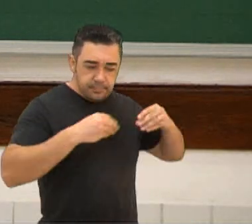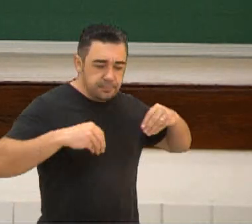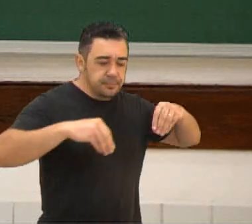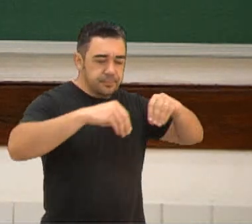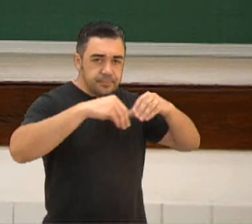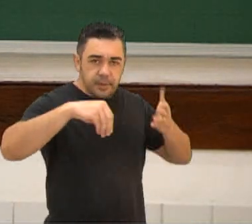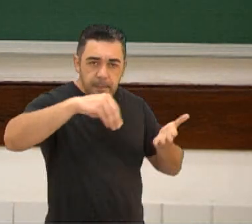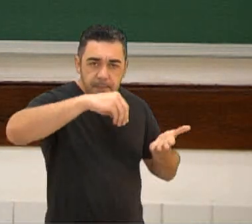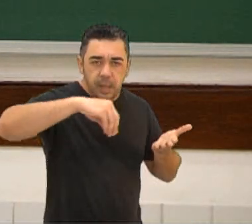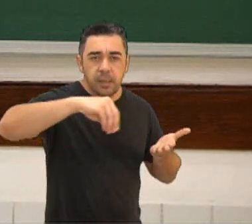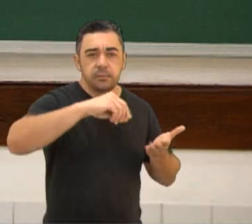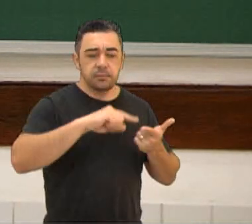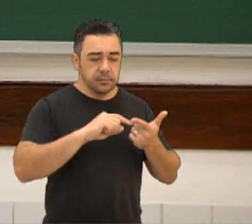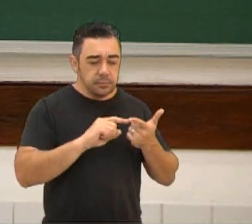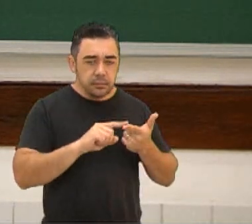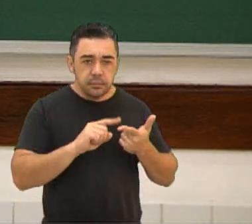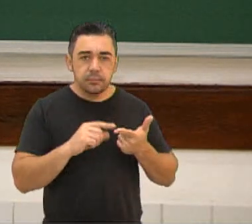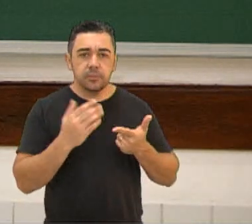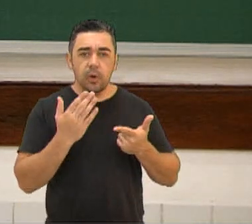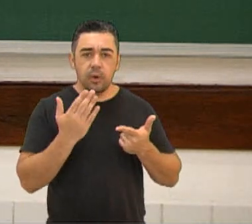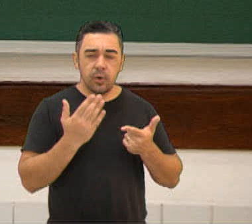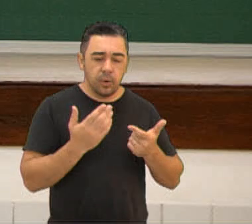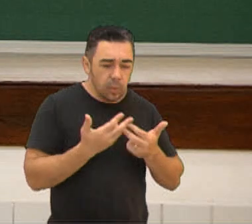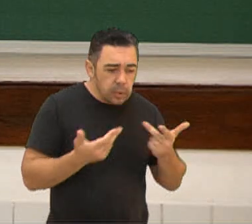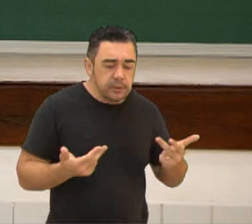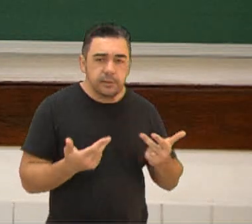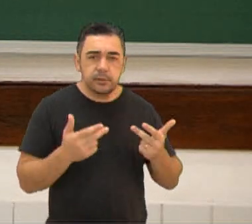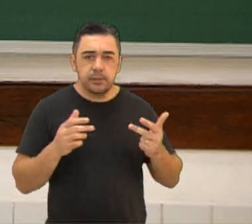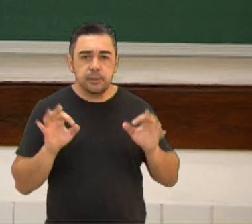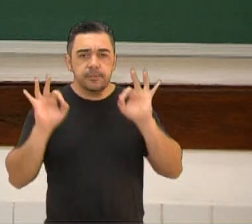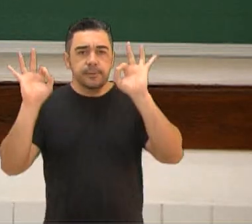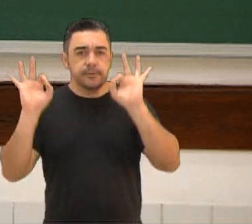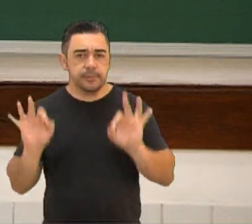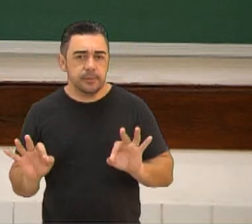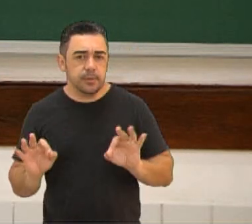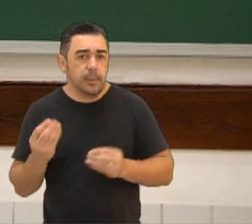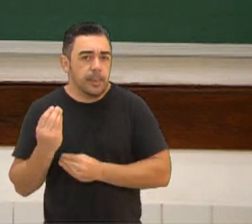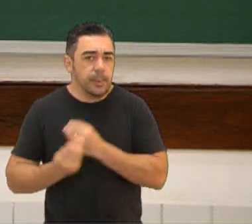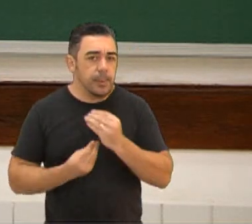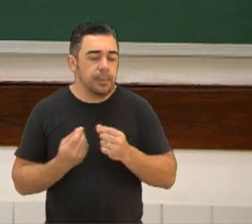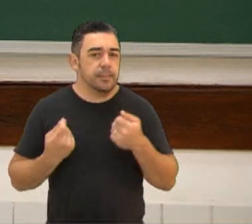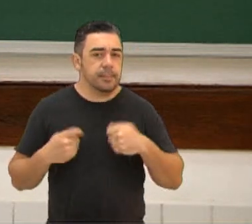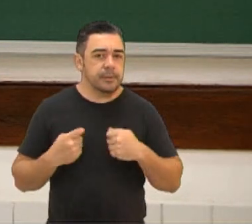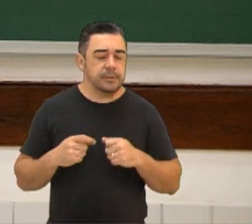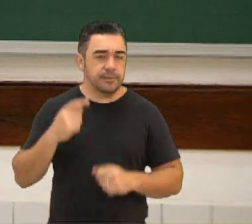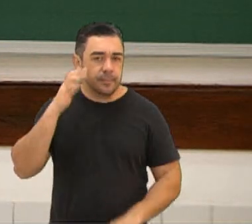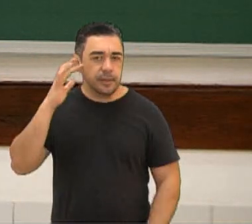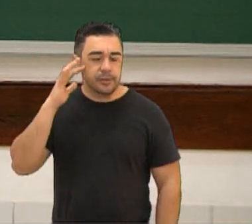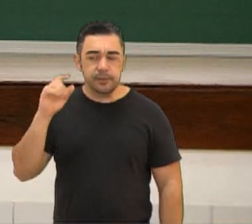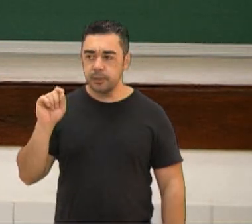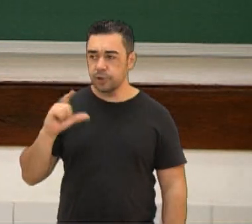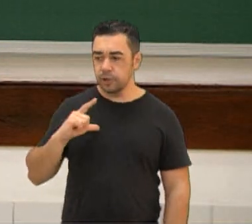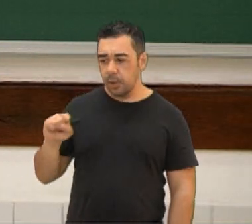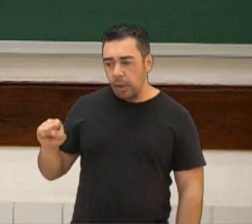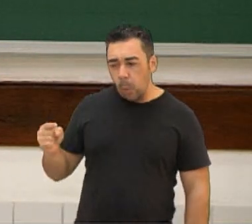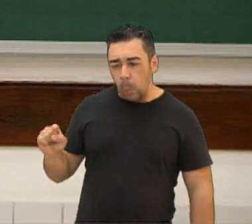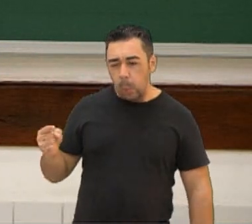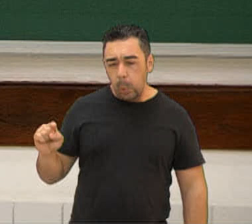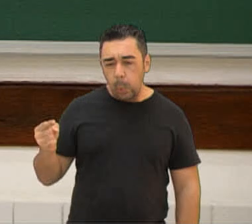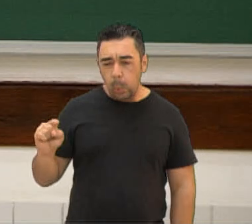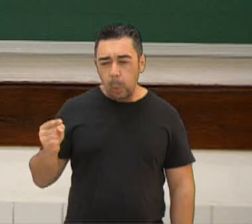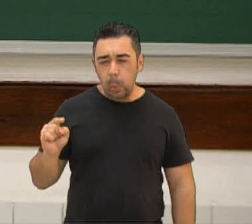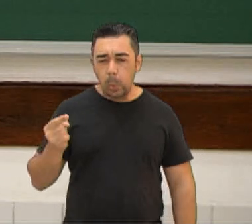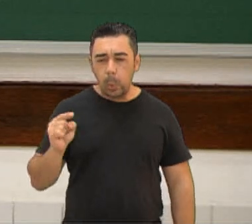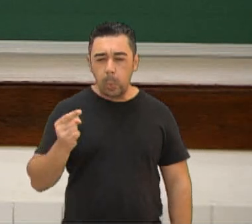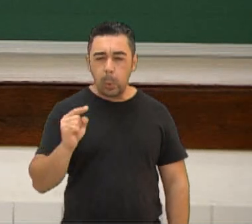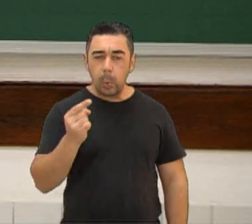luxo, fazer todo esse comércio que, como a gente viu ali no mapa, ele atravessava continentes. Isso não é... Hoje nós